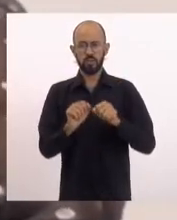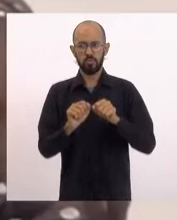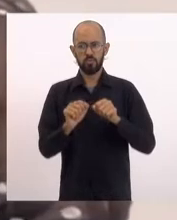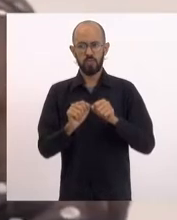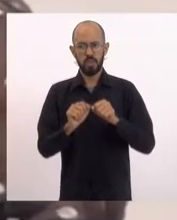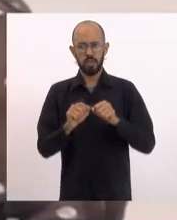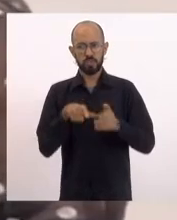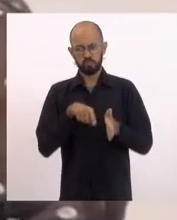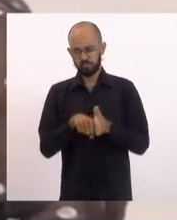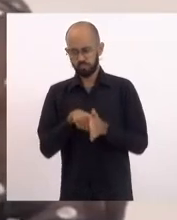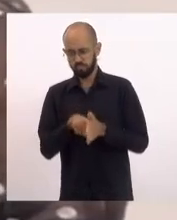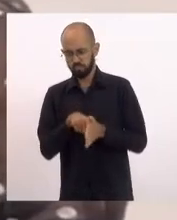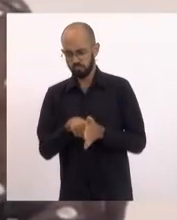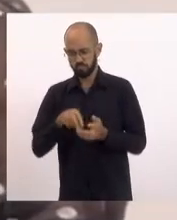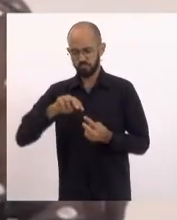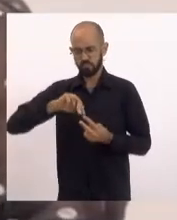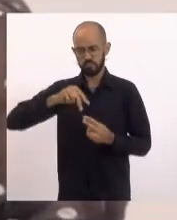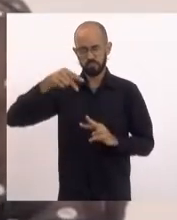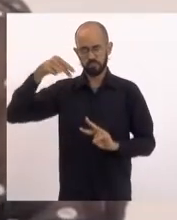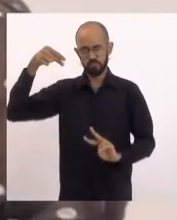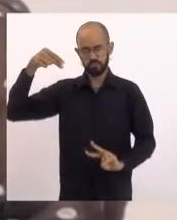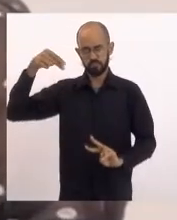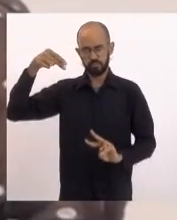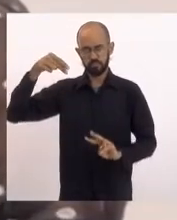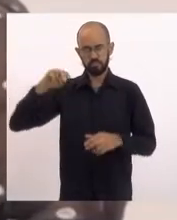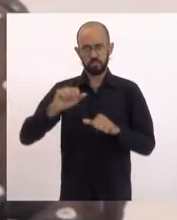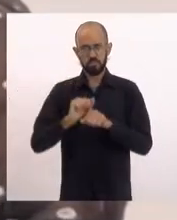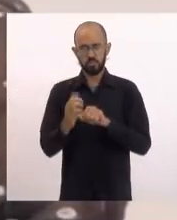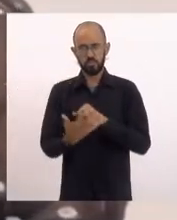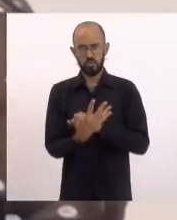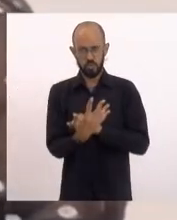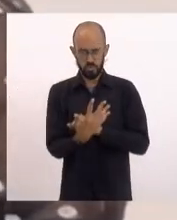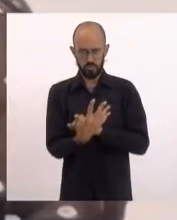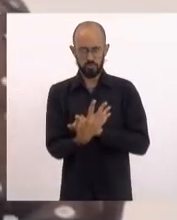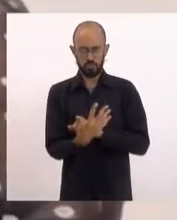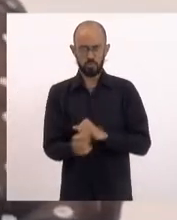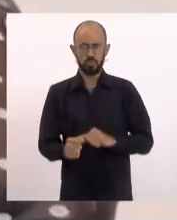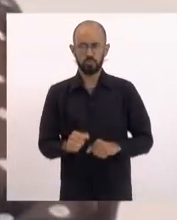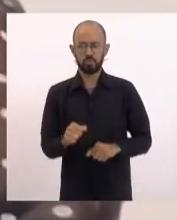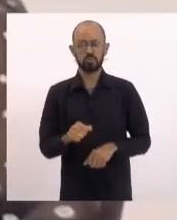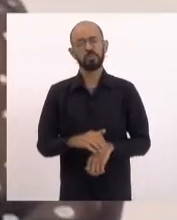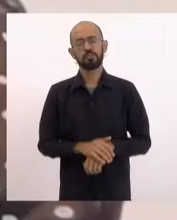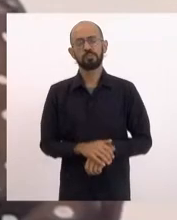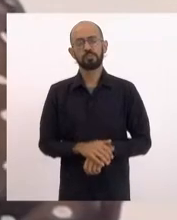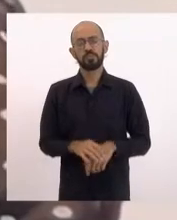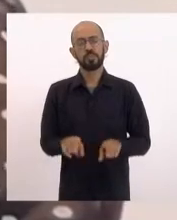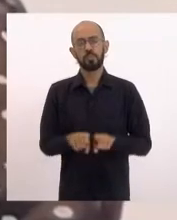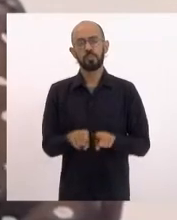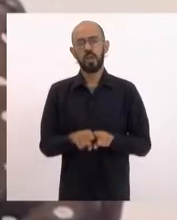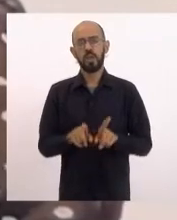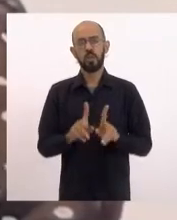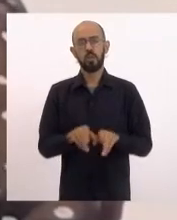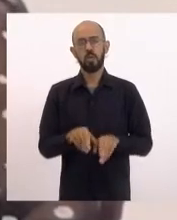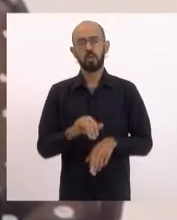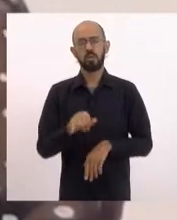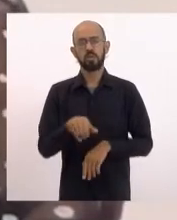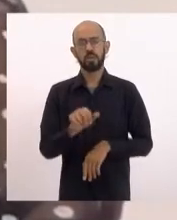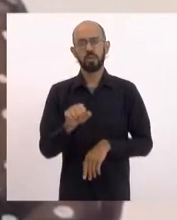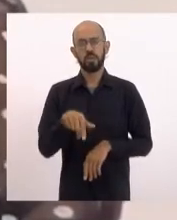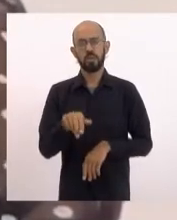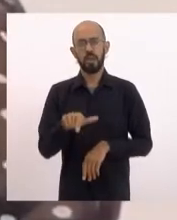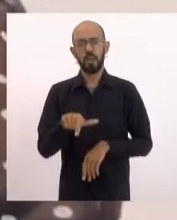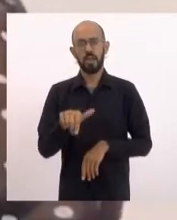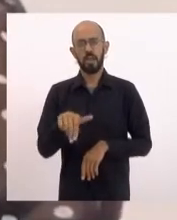completo do genoma do novo coronavírus. E assim como a Jaqueline, tantas outras mulheres